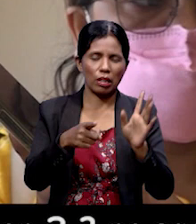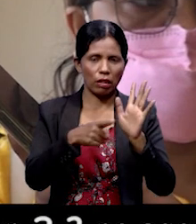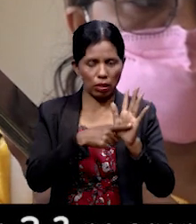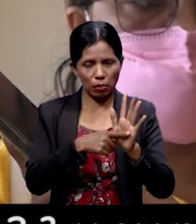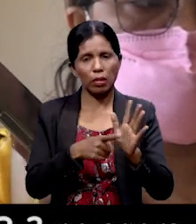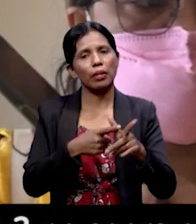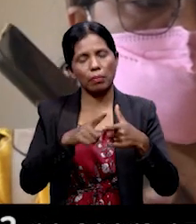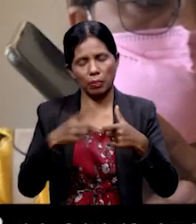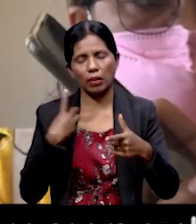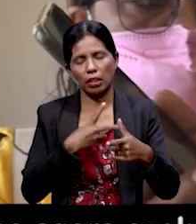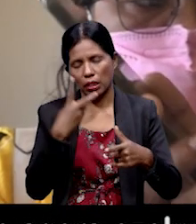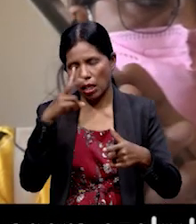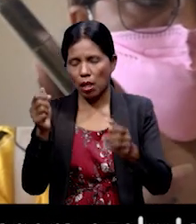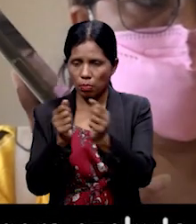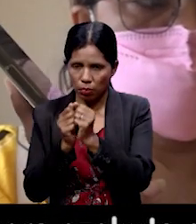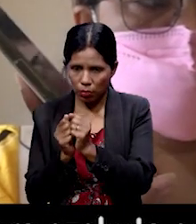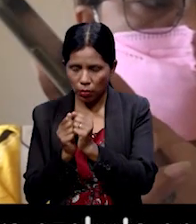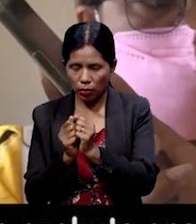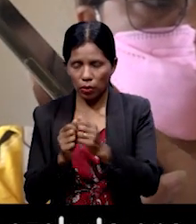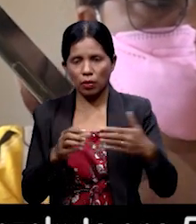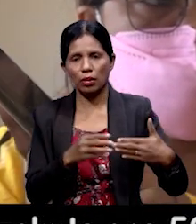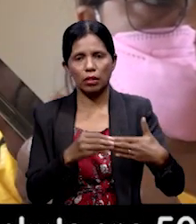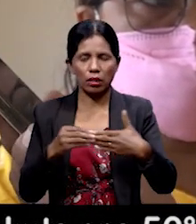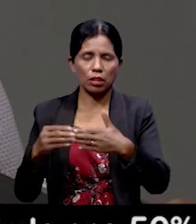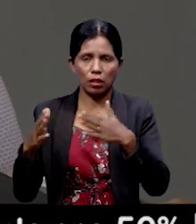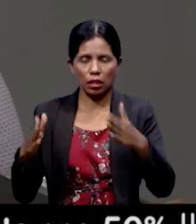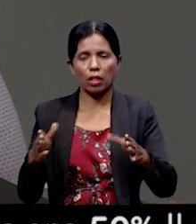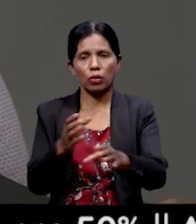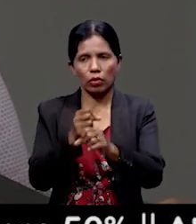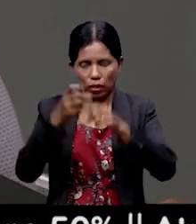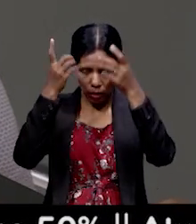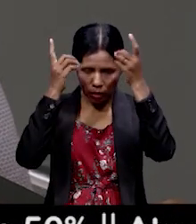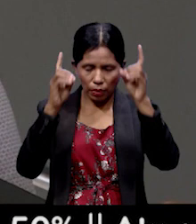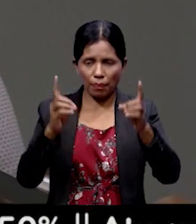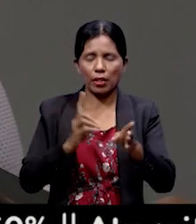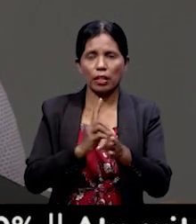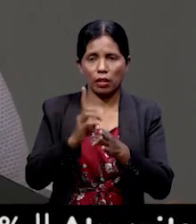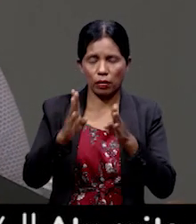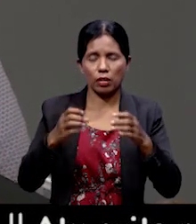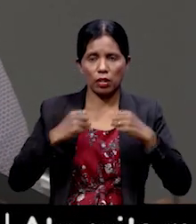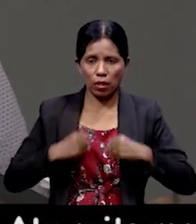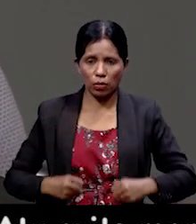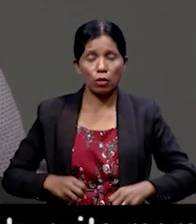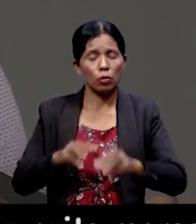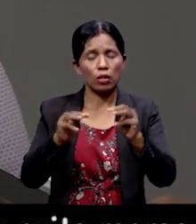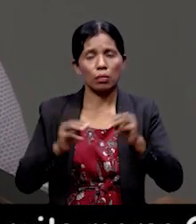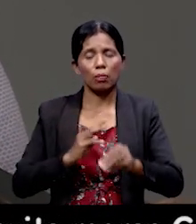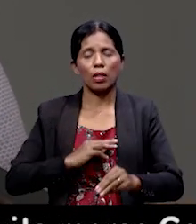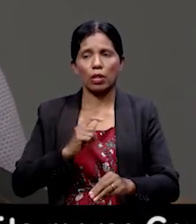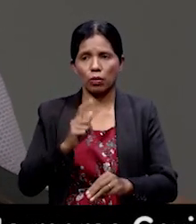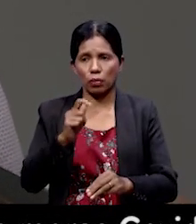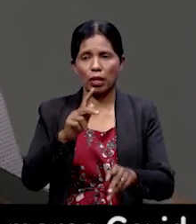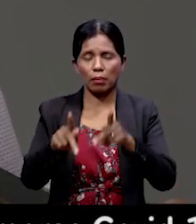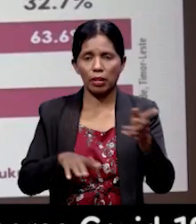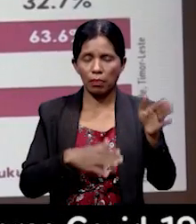ita hamuto ko ho na yulun sira foti decision. Diretor Saúde Município Manatutu atete Sidadaun sira nebe